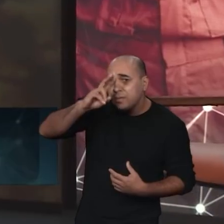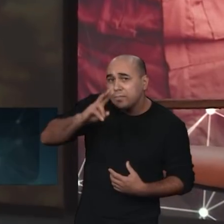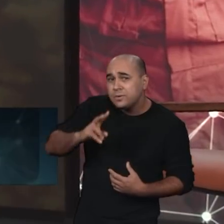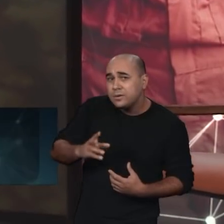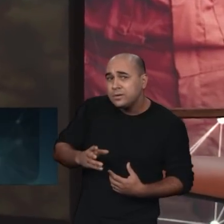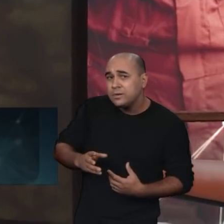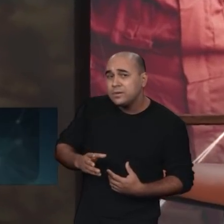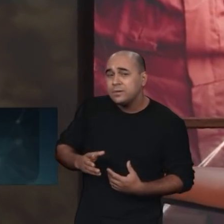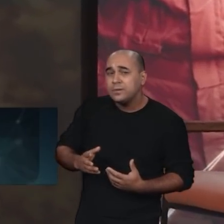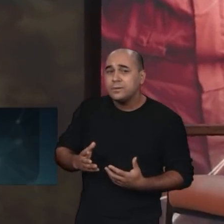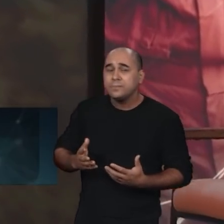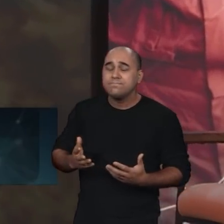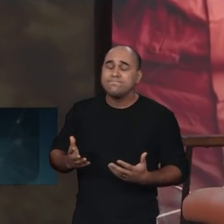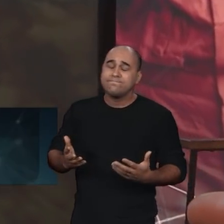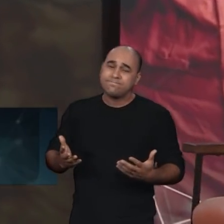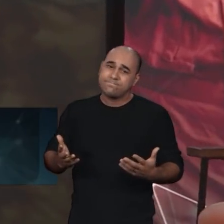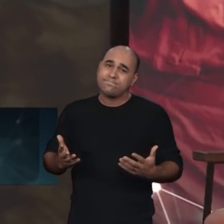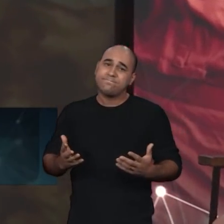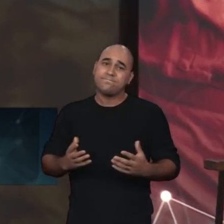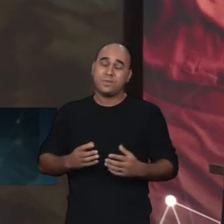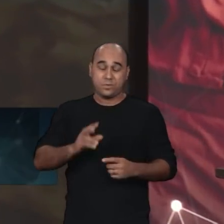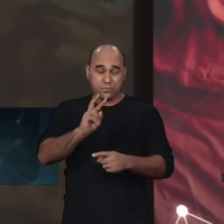Cuidei de você